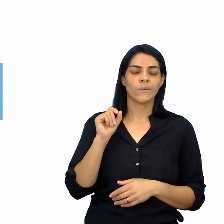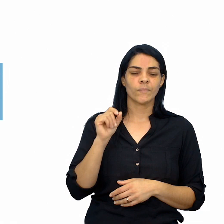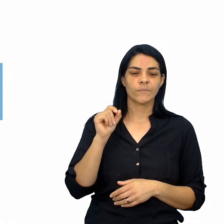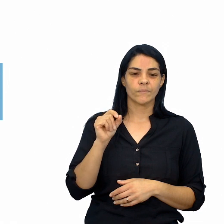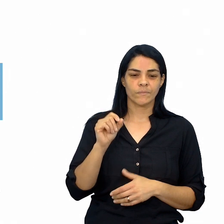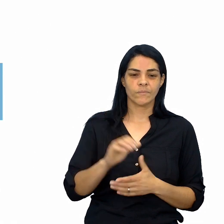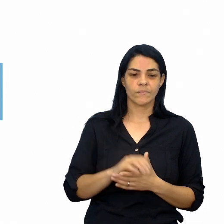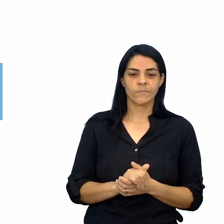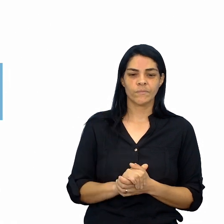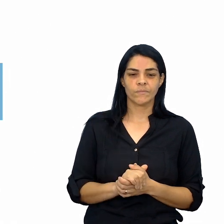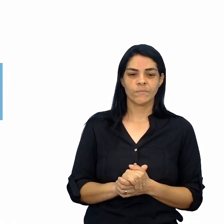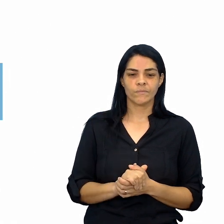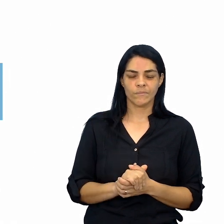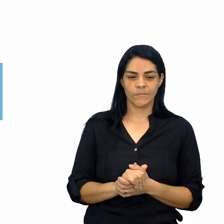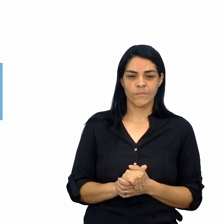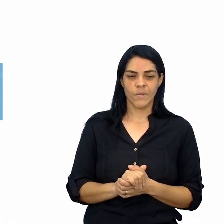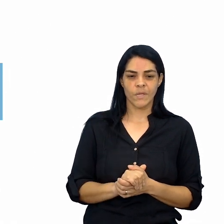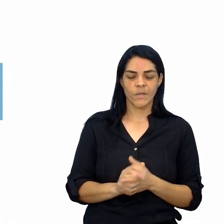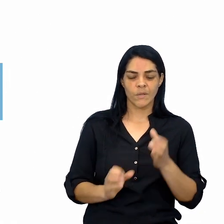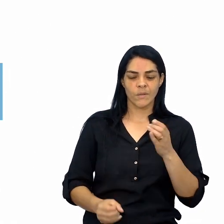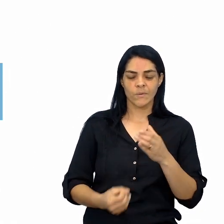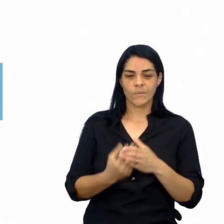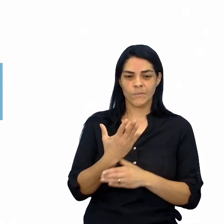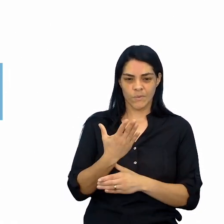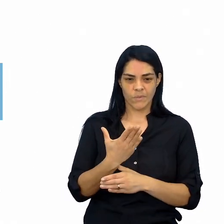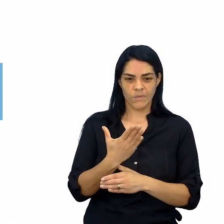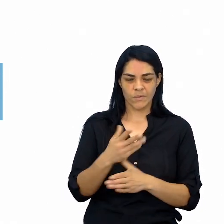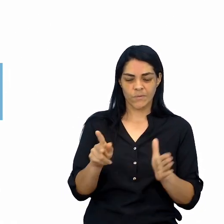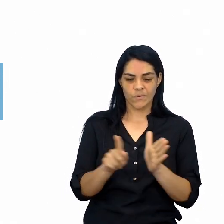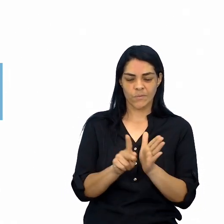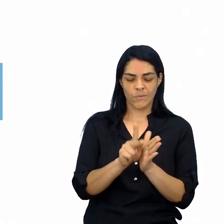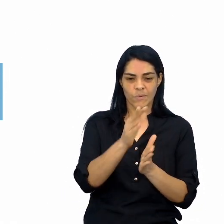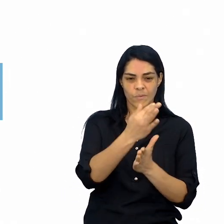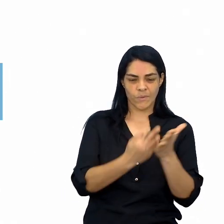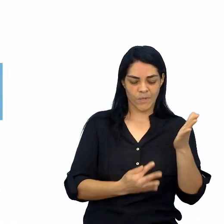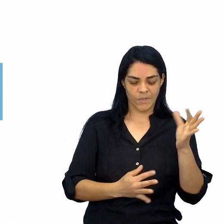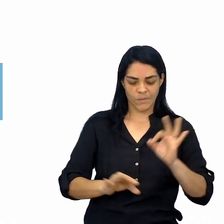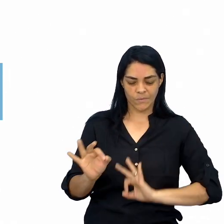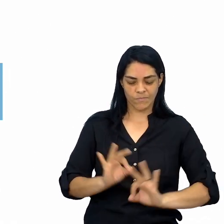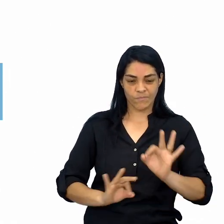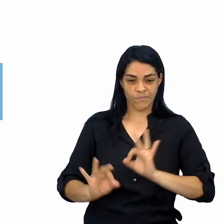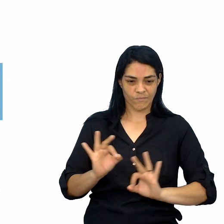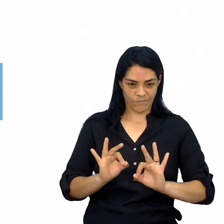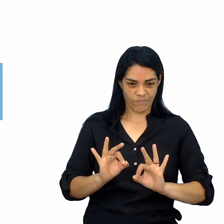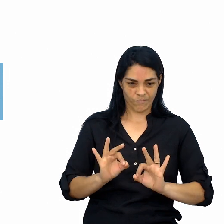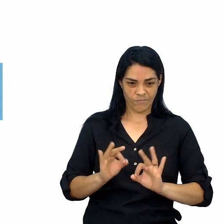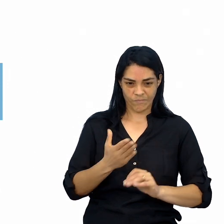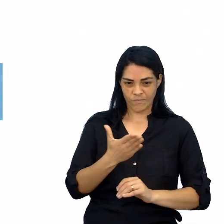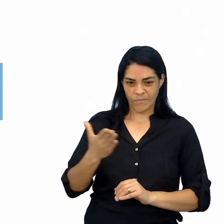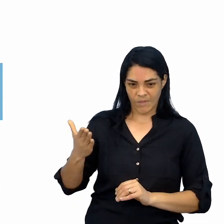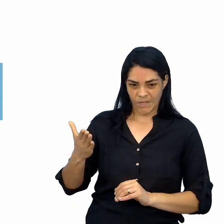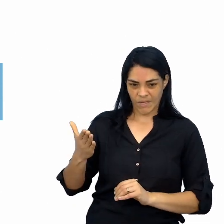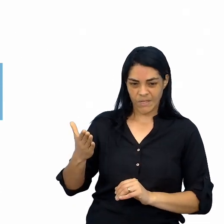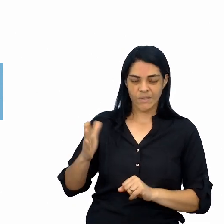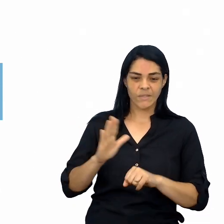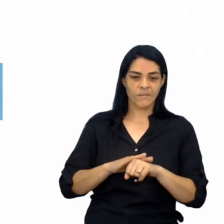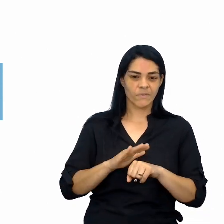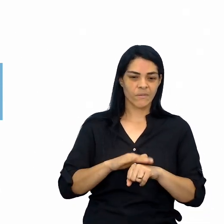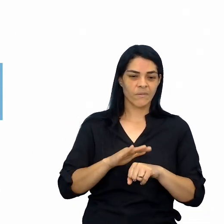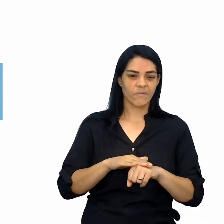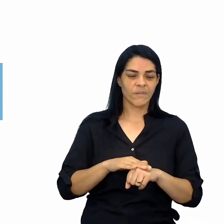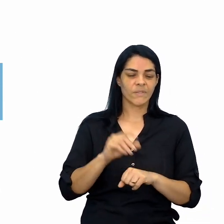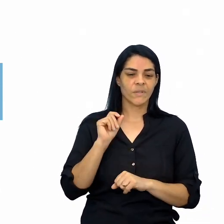de situação de produção de um texto, né? E são eles que vão aí